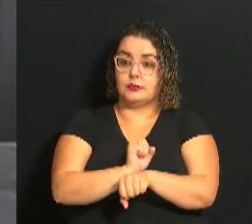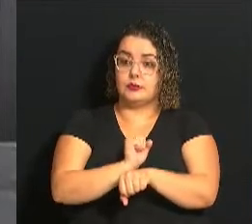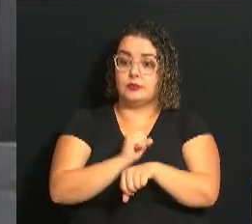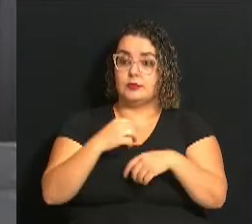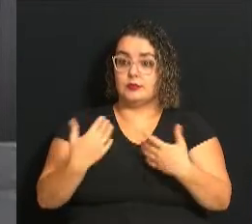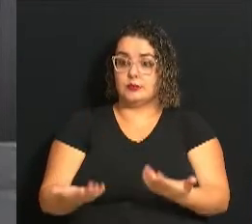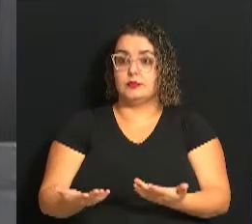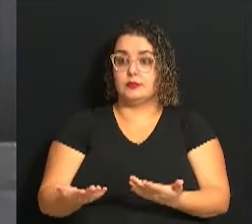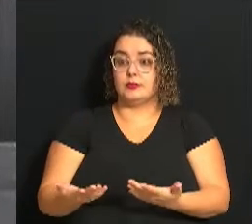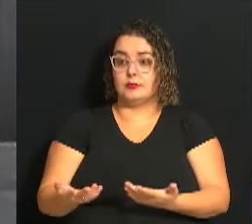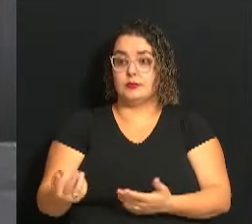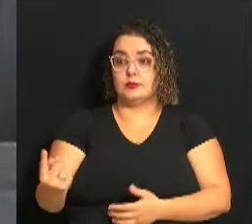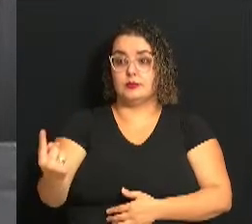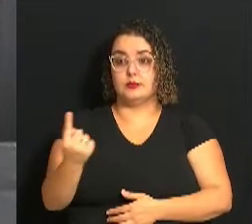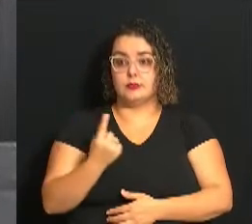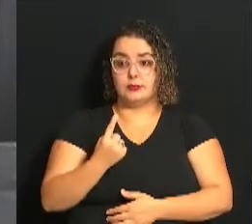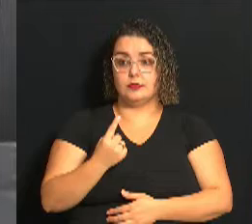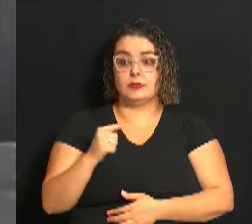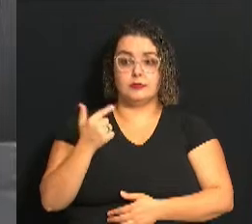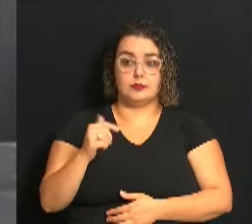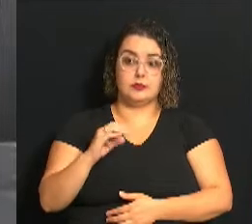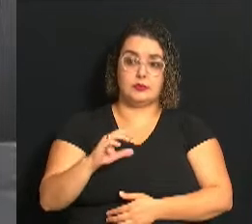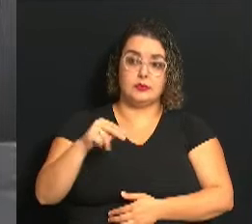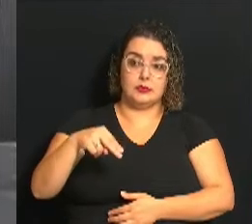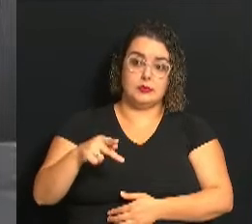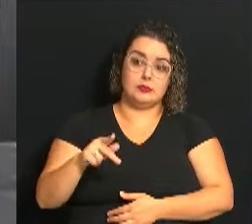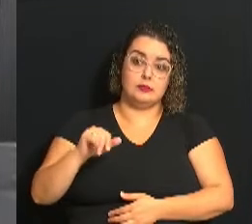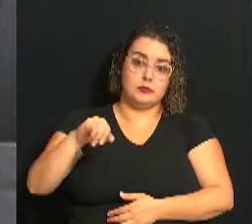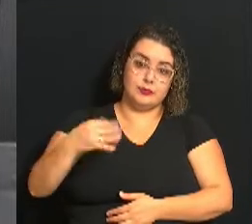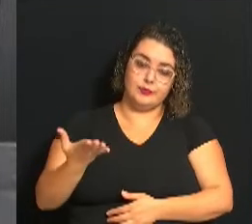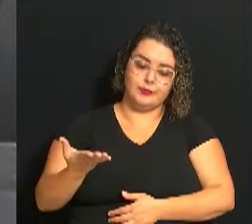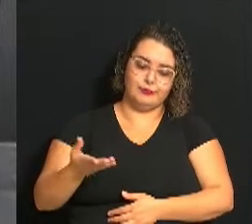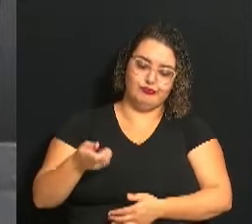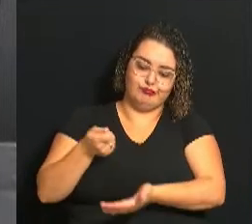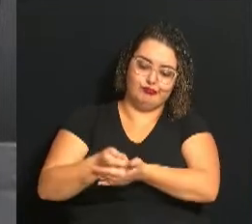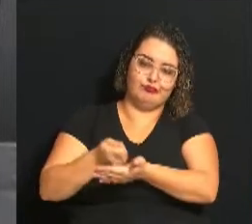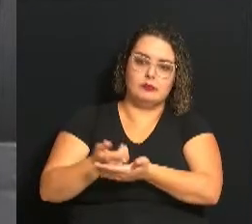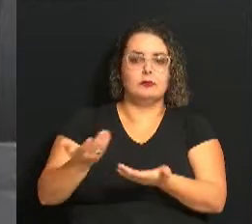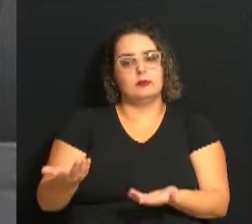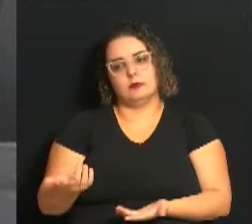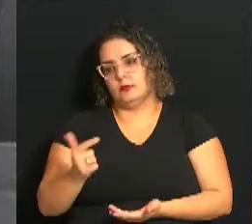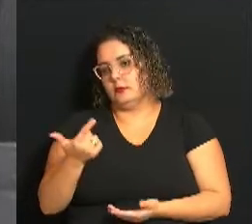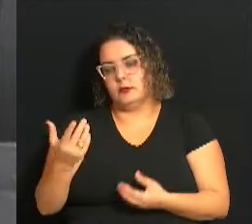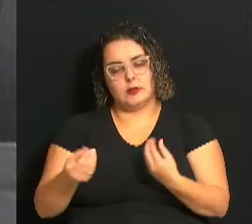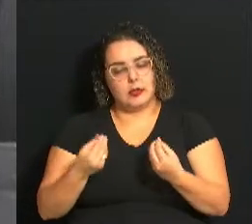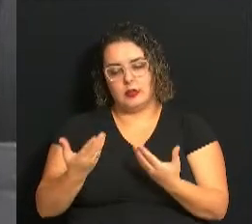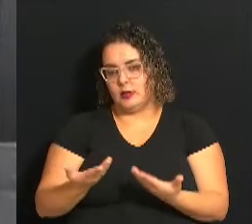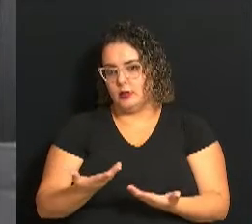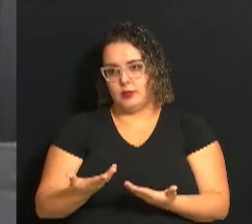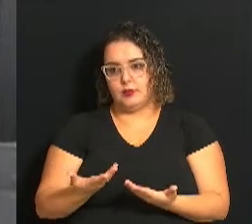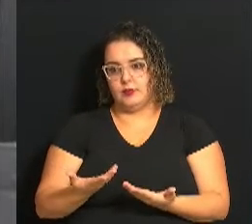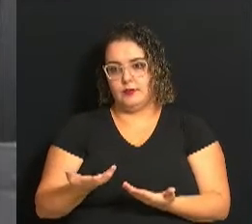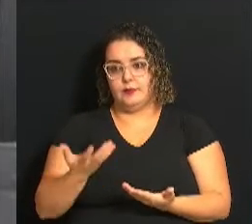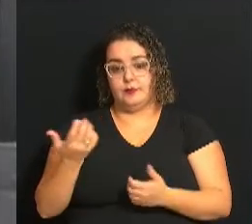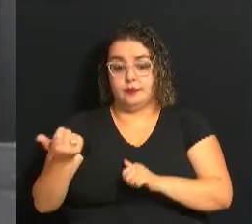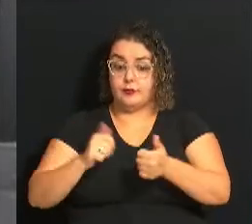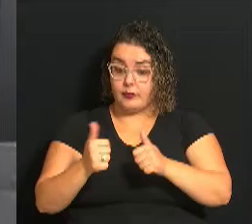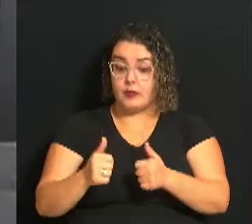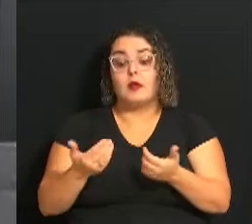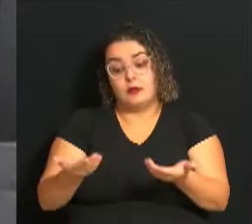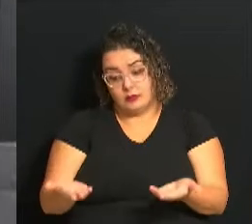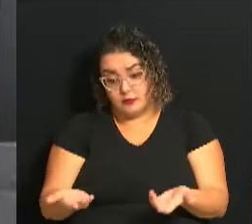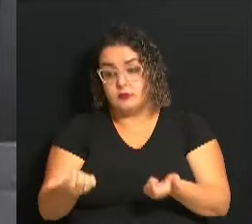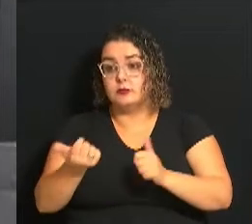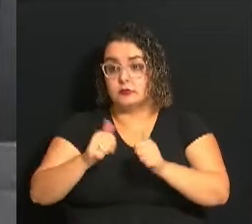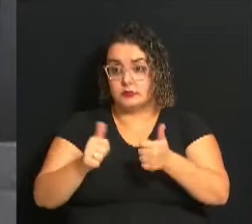me dizer que não tem CNPJ pressionando. Não dá para ser assim. Quer avaliar? Vamos avaliar. Vamos